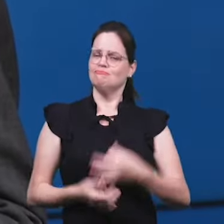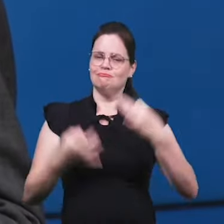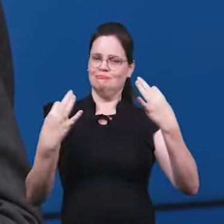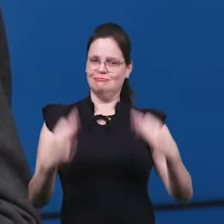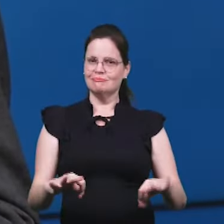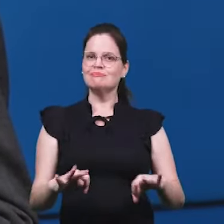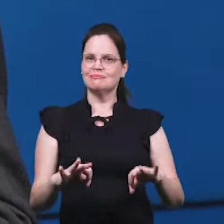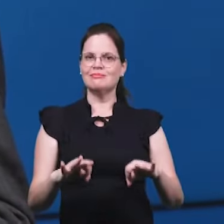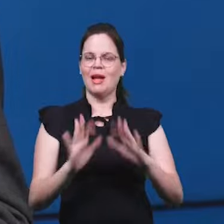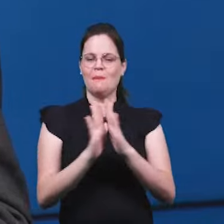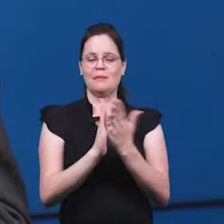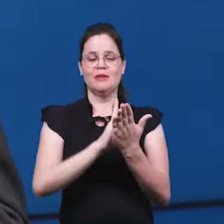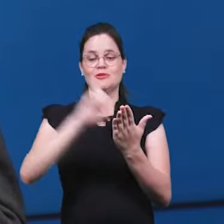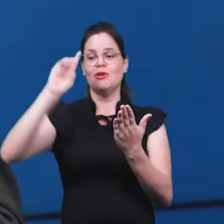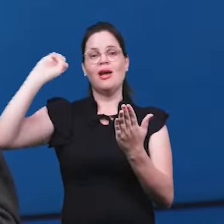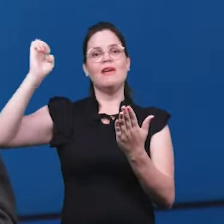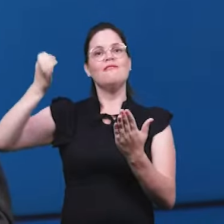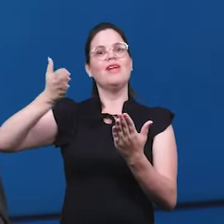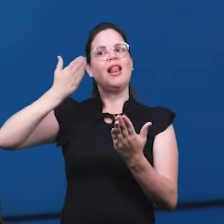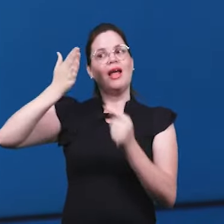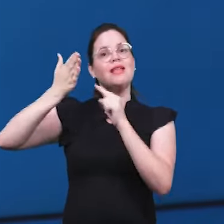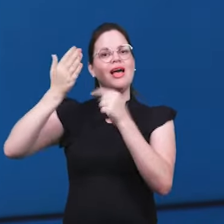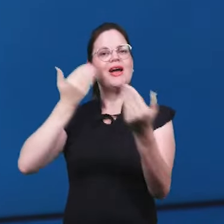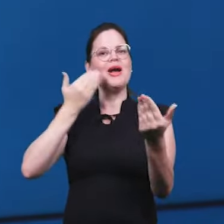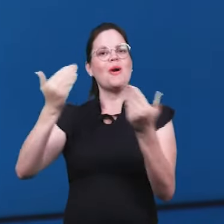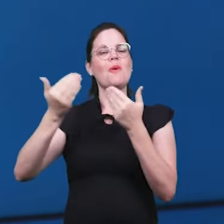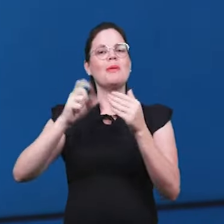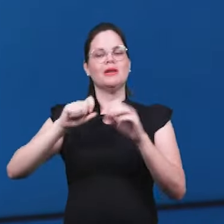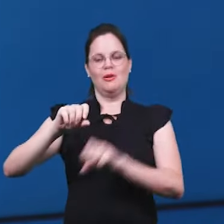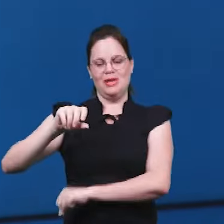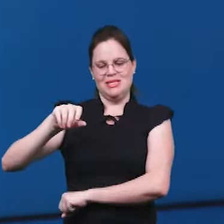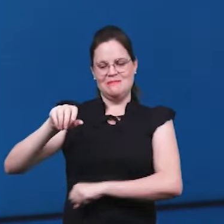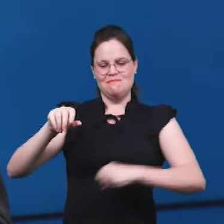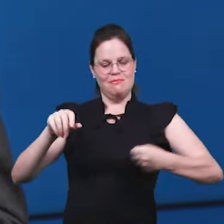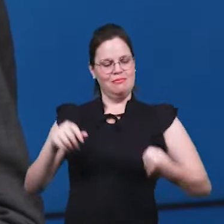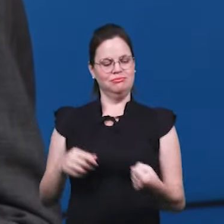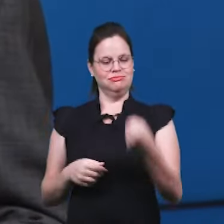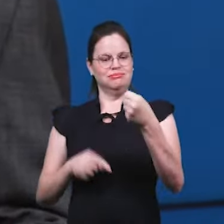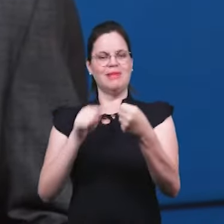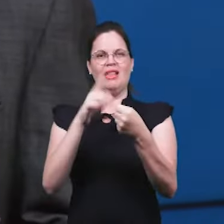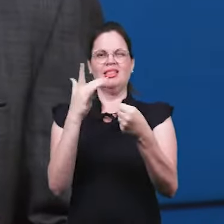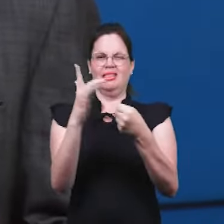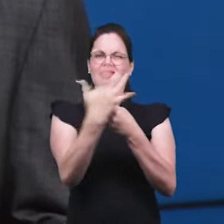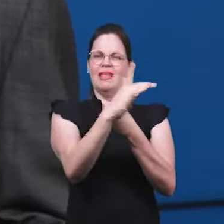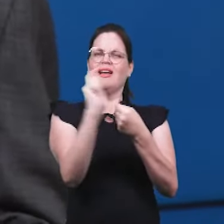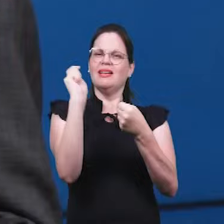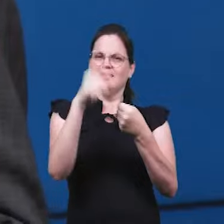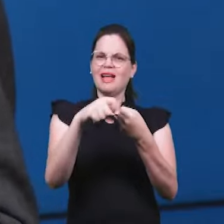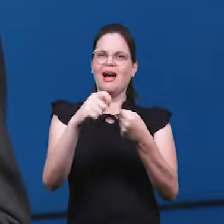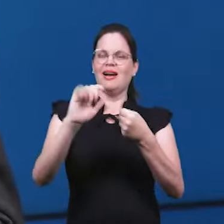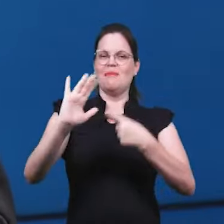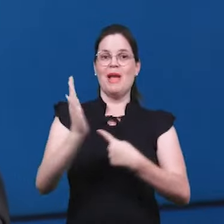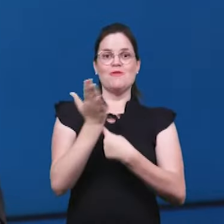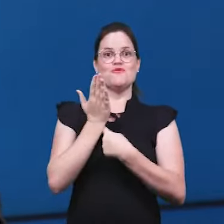realmente era esta palavra, né? A palavra que sai da boca do Senhor, é a única que é capaz de